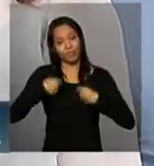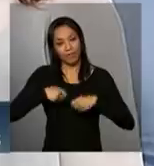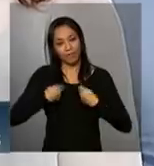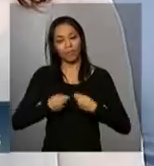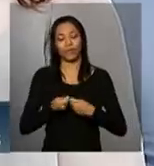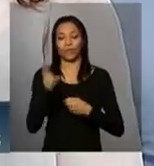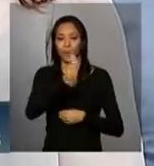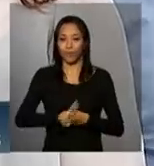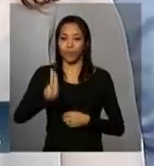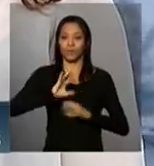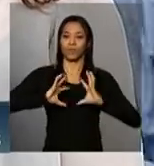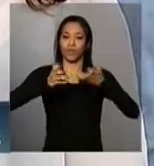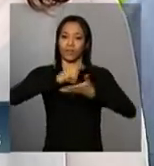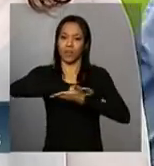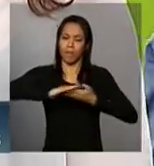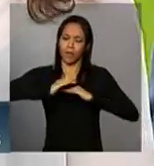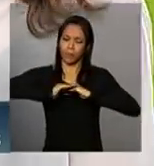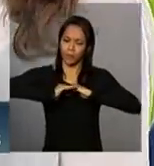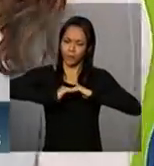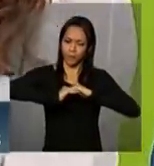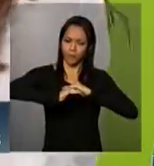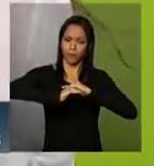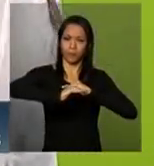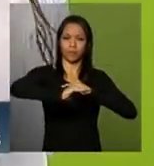máquinas para a